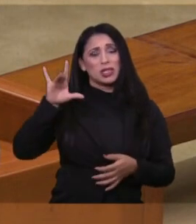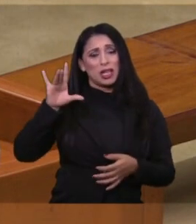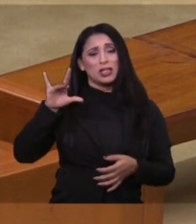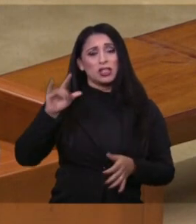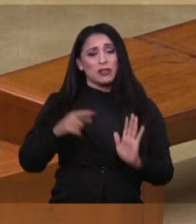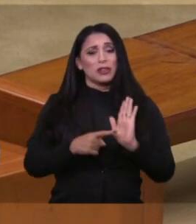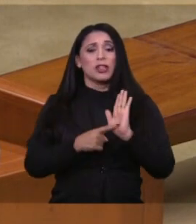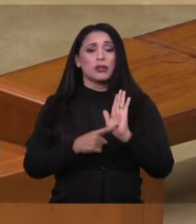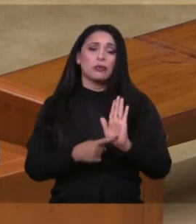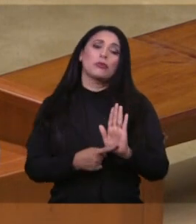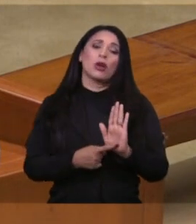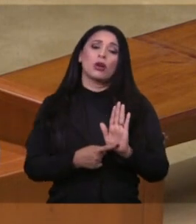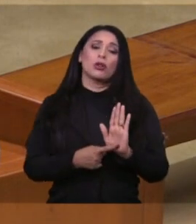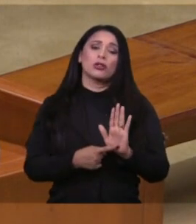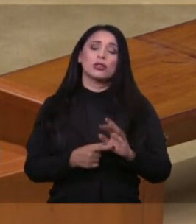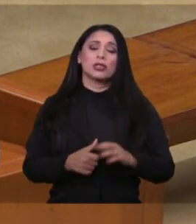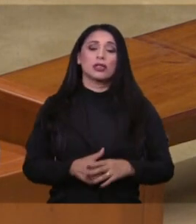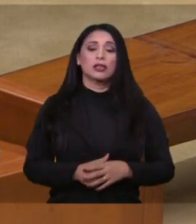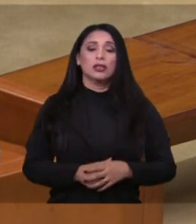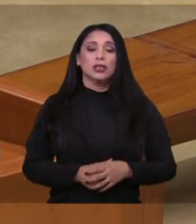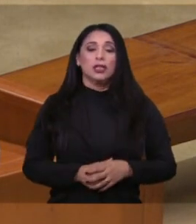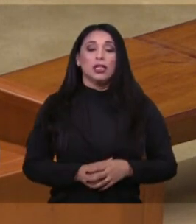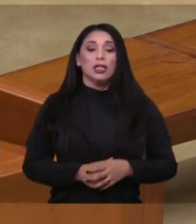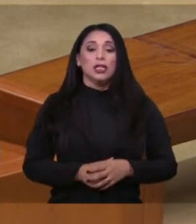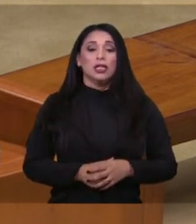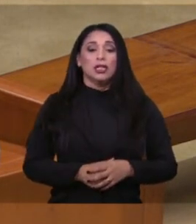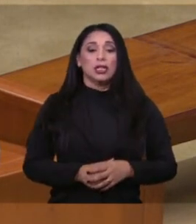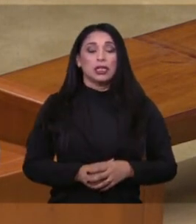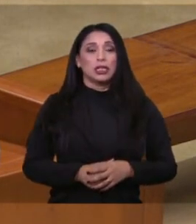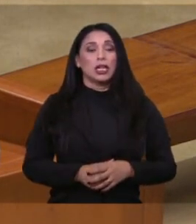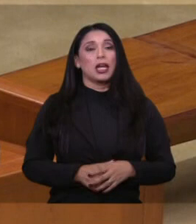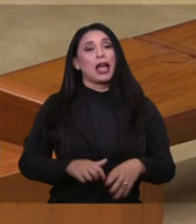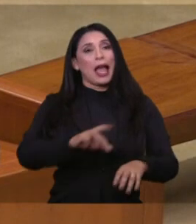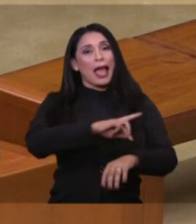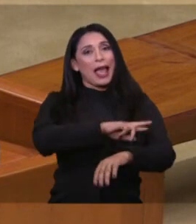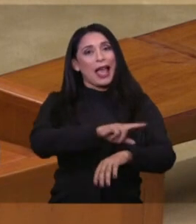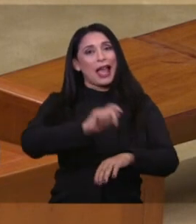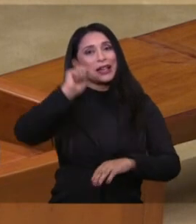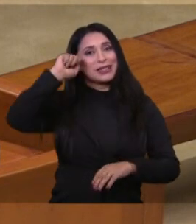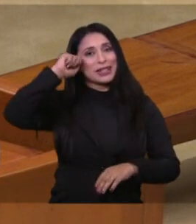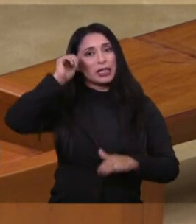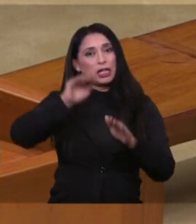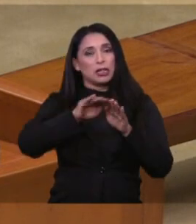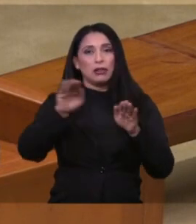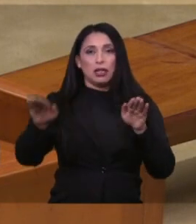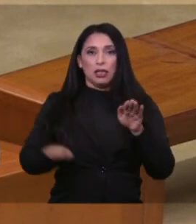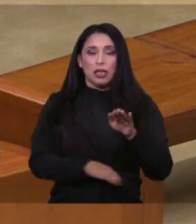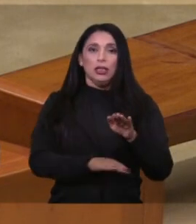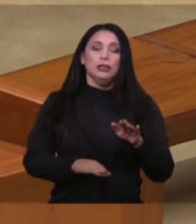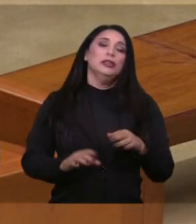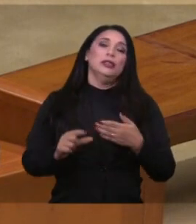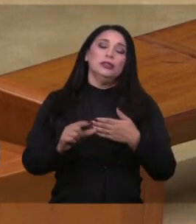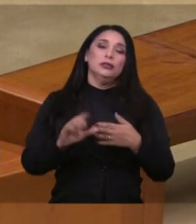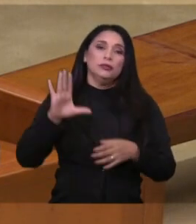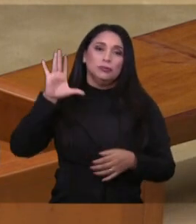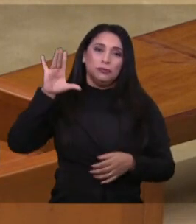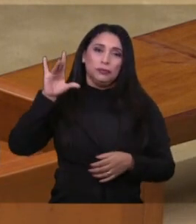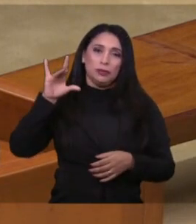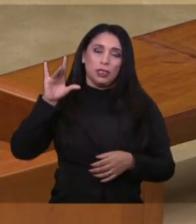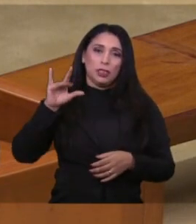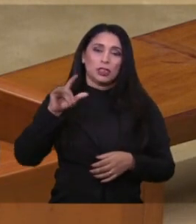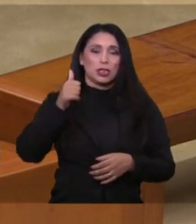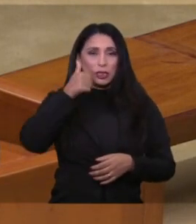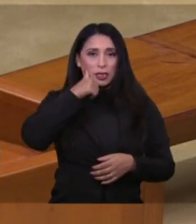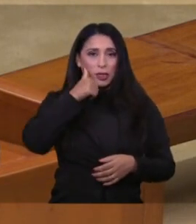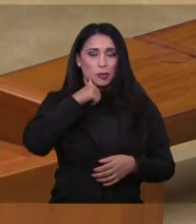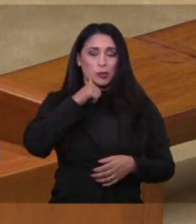que insinuavam a inferioridade da raça negra. Isso podemos falar de Nina Rodrigues, cientista que festejado